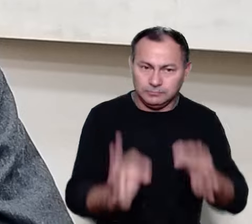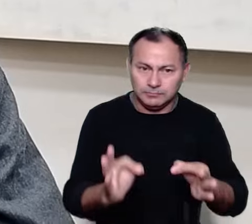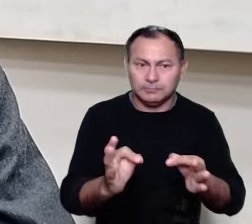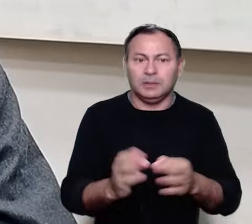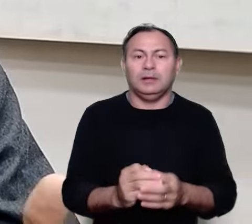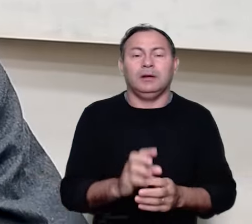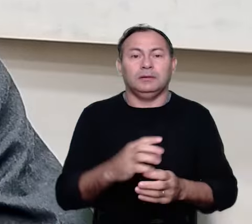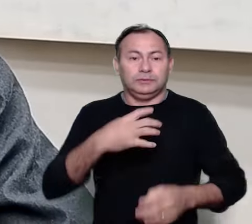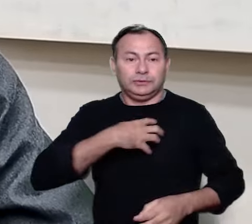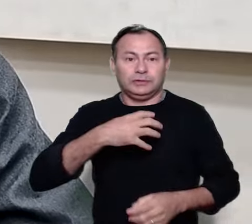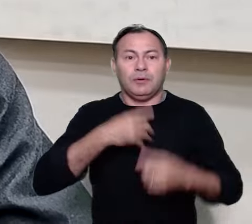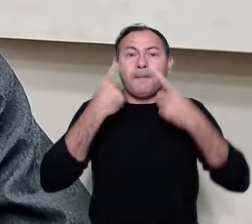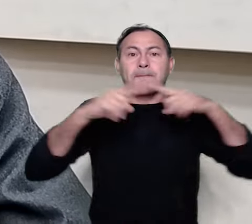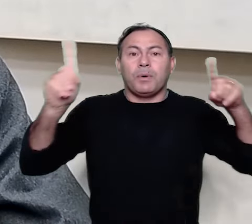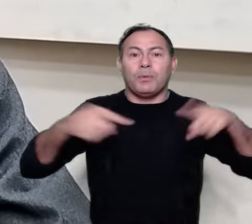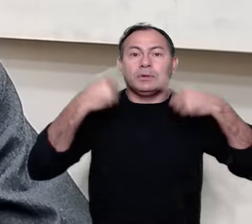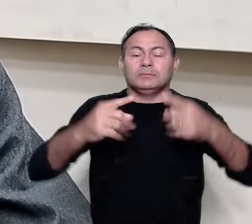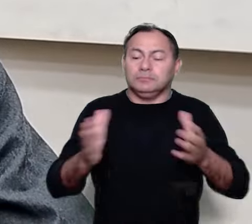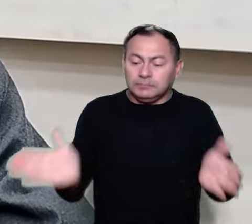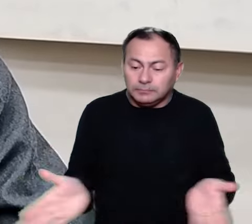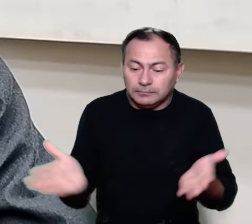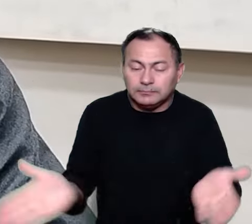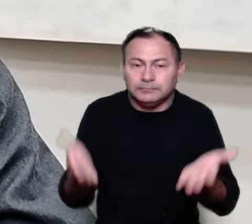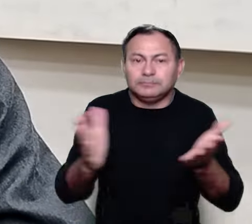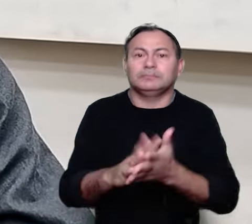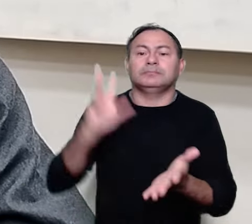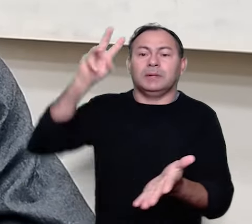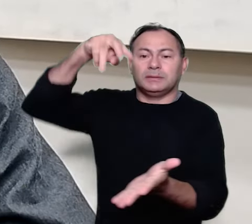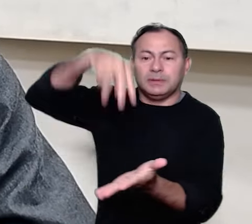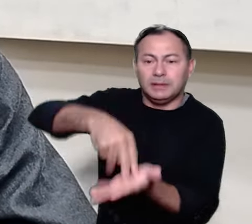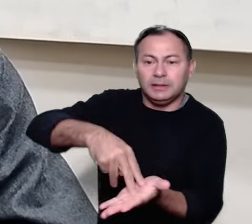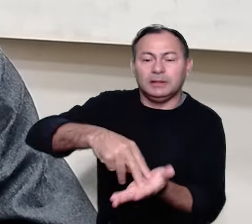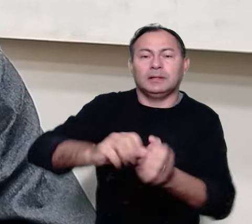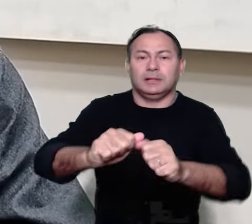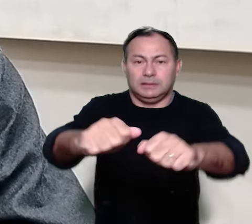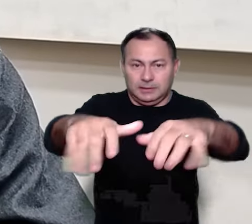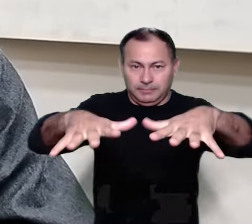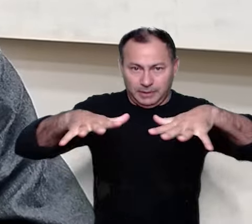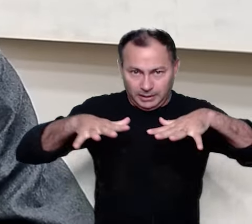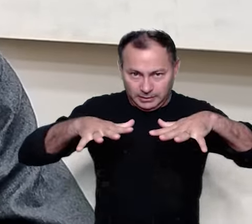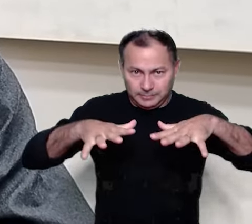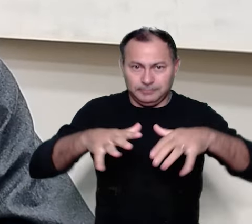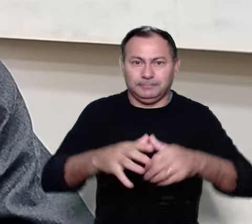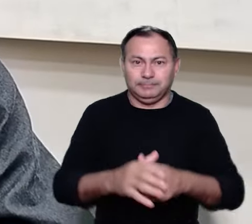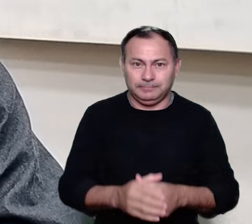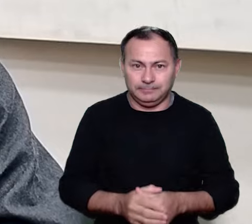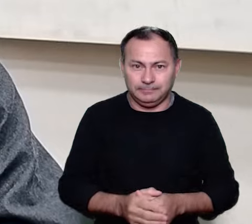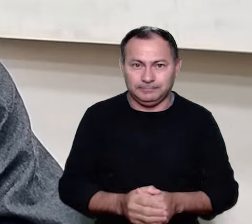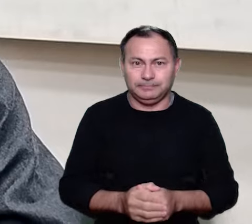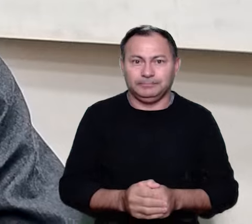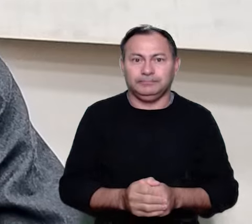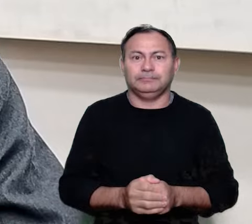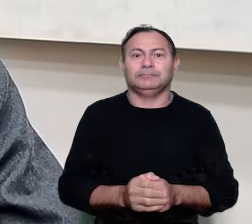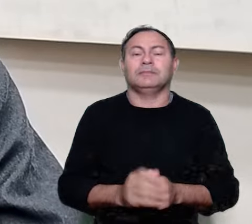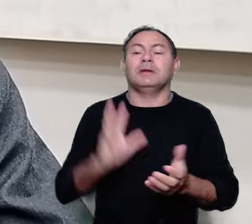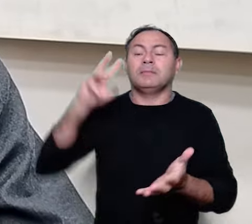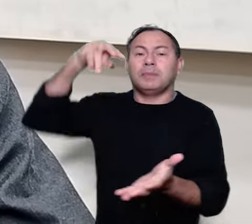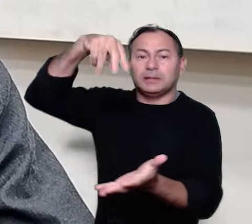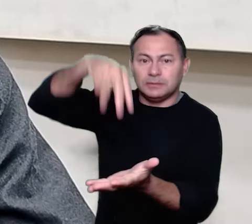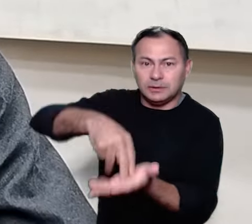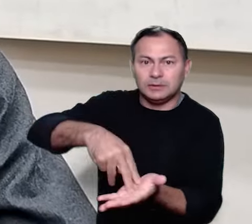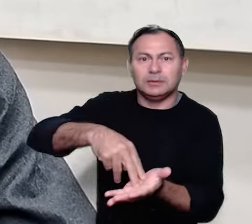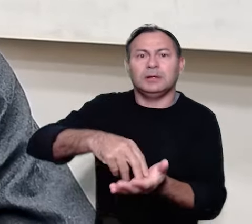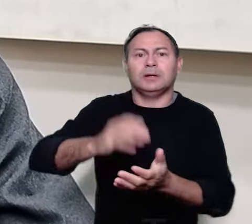adequados e formas musicais que favorecem a participação da Assembleia. A